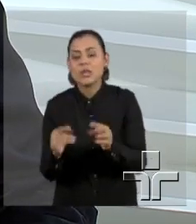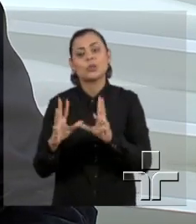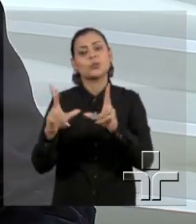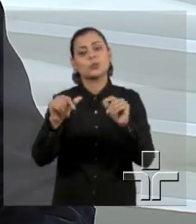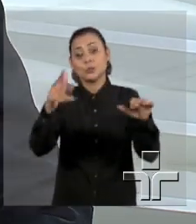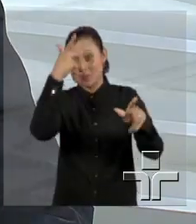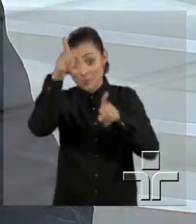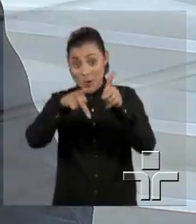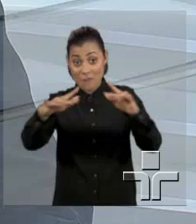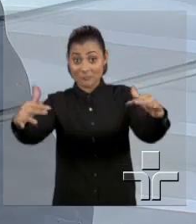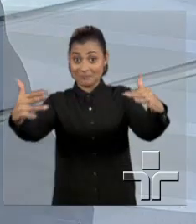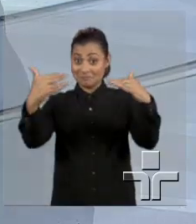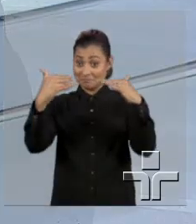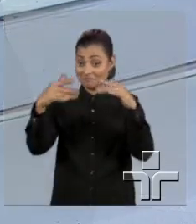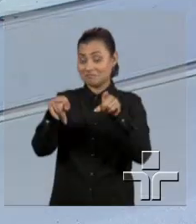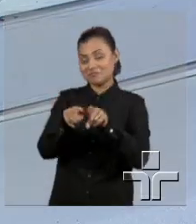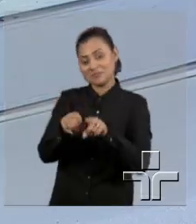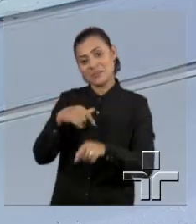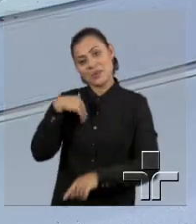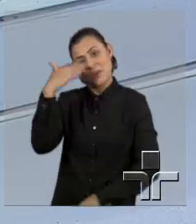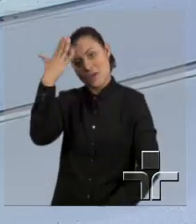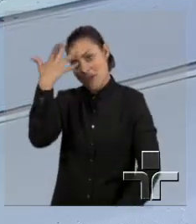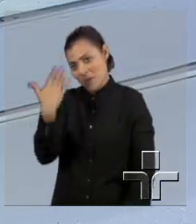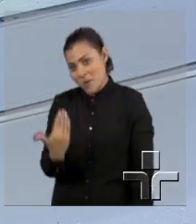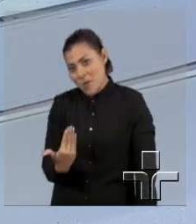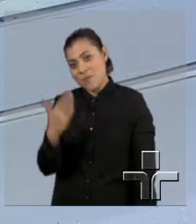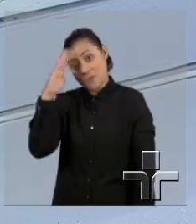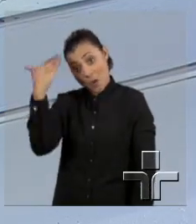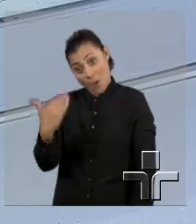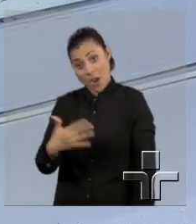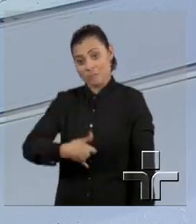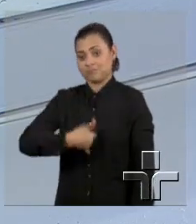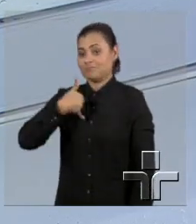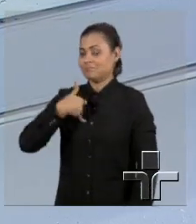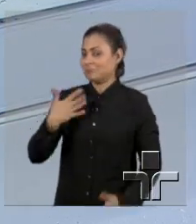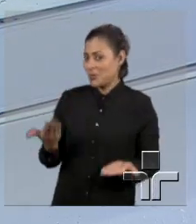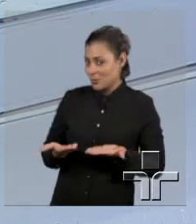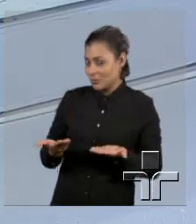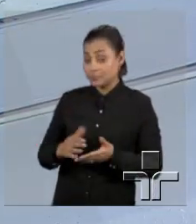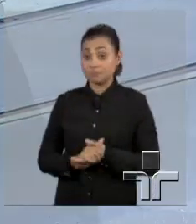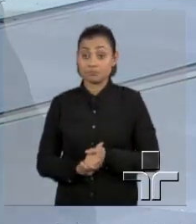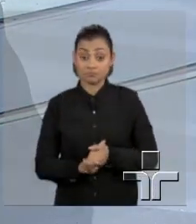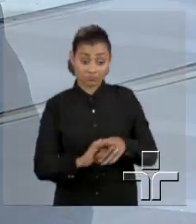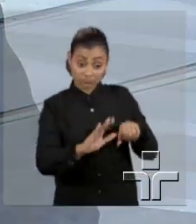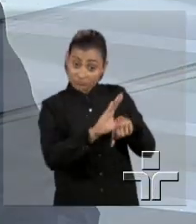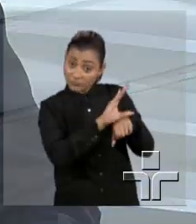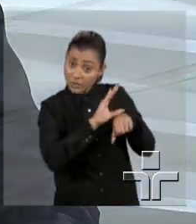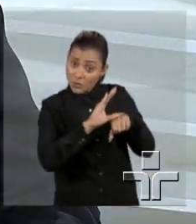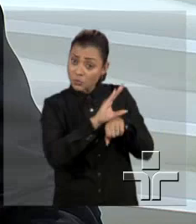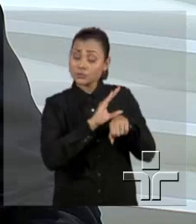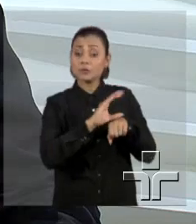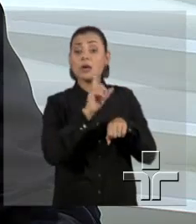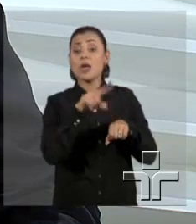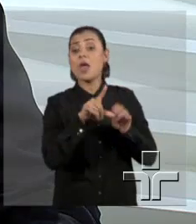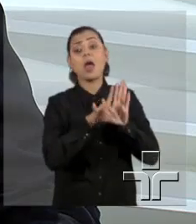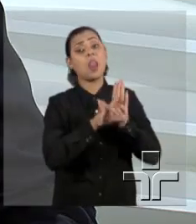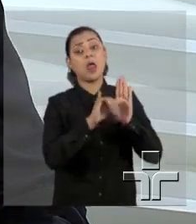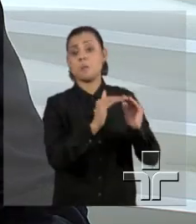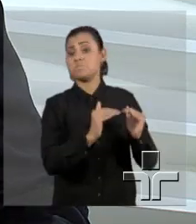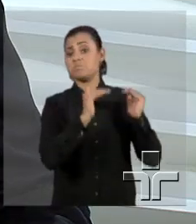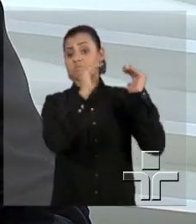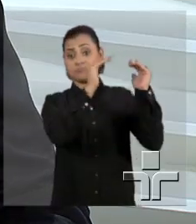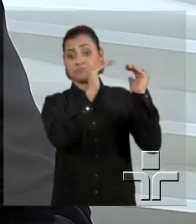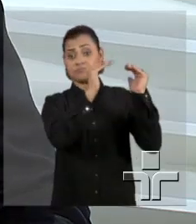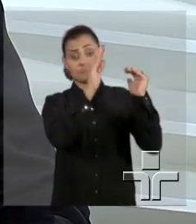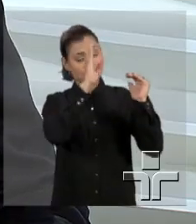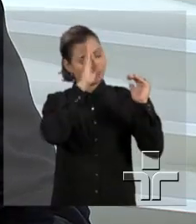entrevistadores. Muita honra estar aqui. A Constituição não é essa, é a lei das leis,